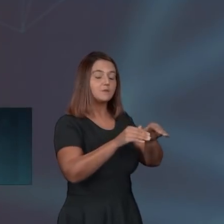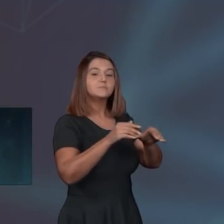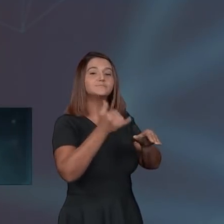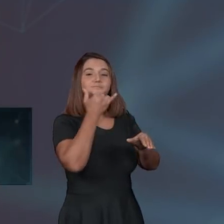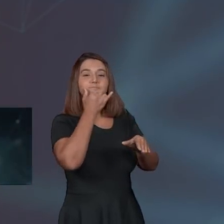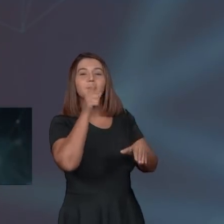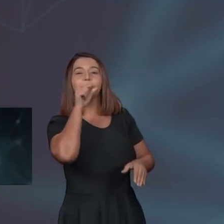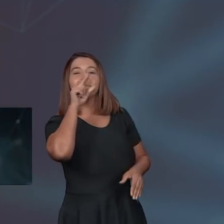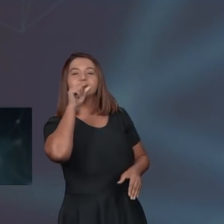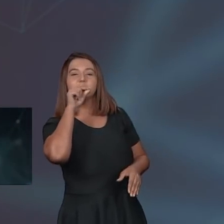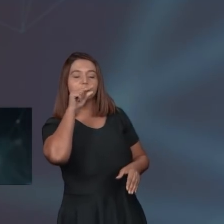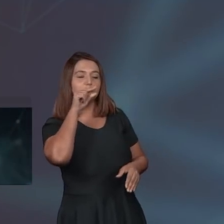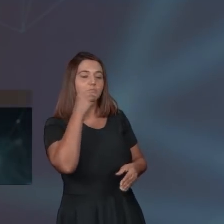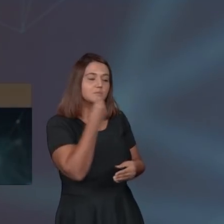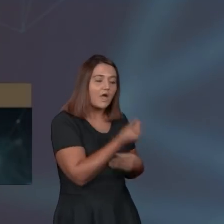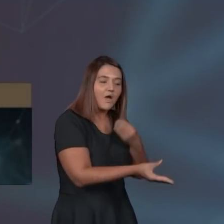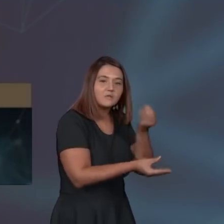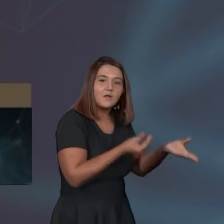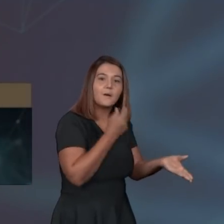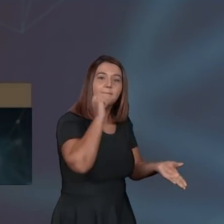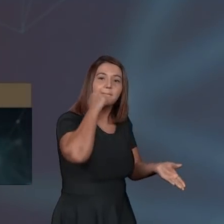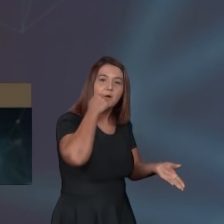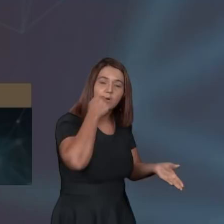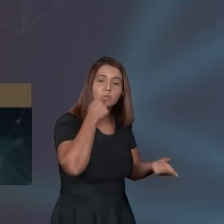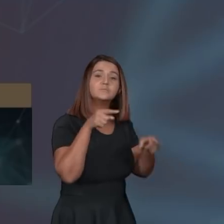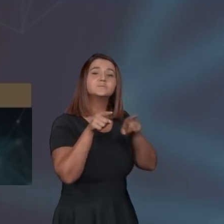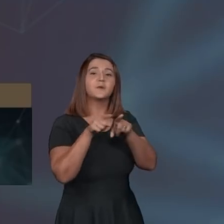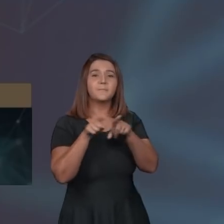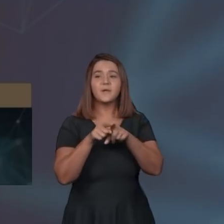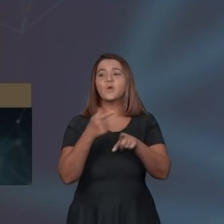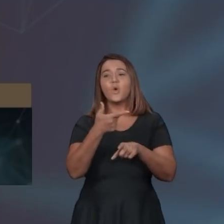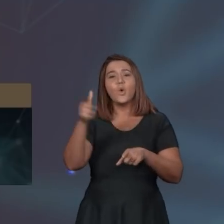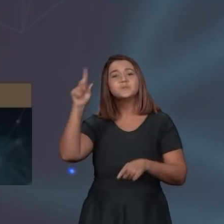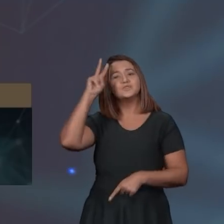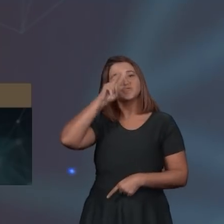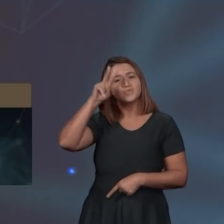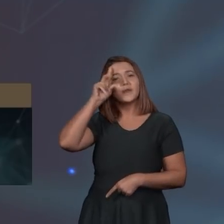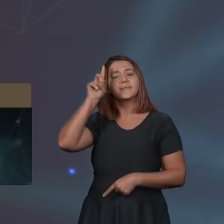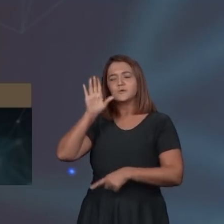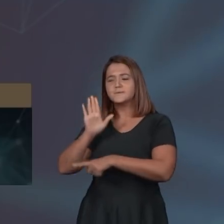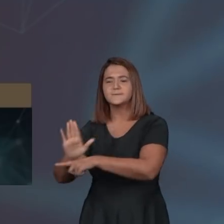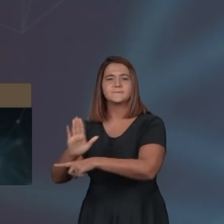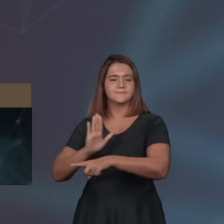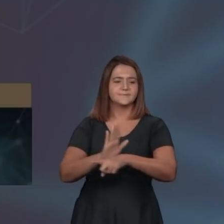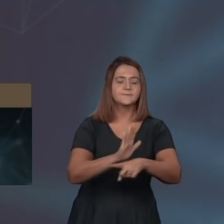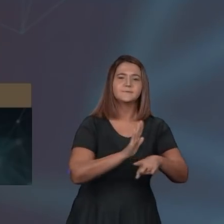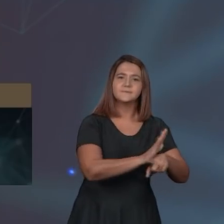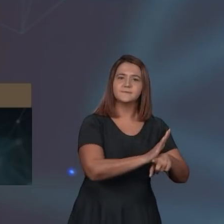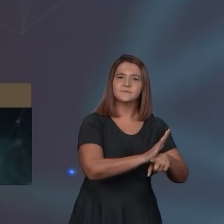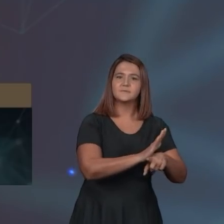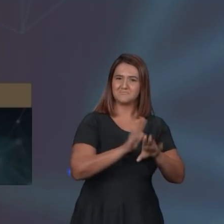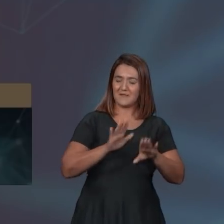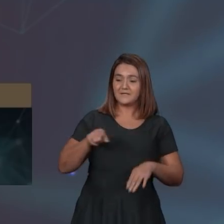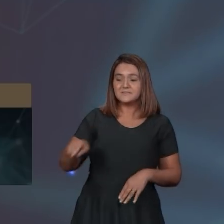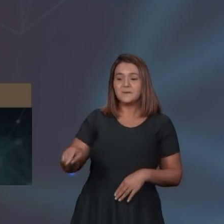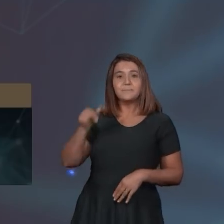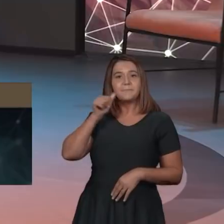leões. Ele não poderia, pelo menos, mandar um anjo para livrar uma inocente das mãos de um